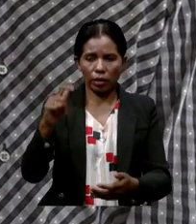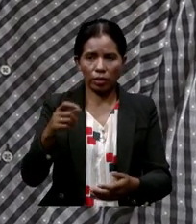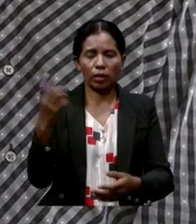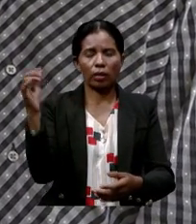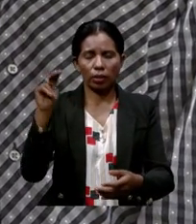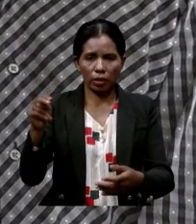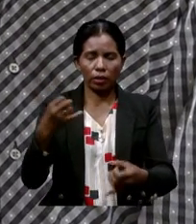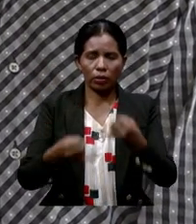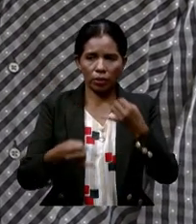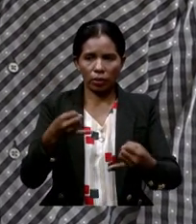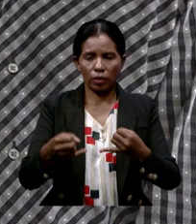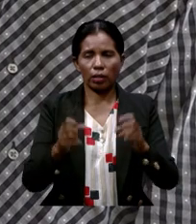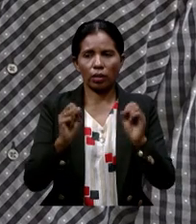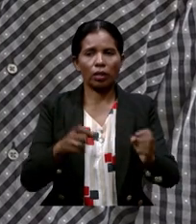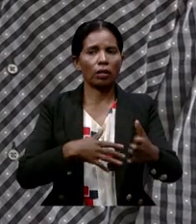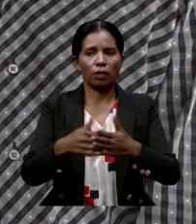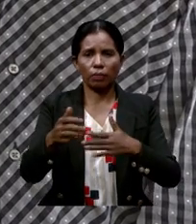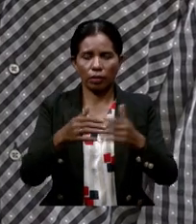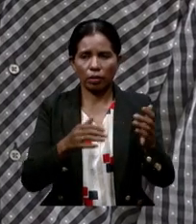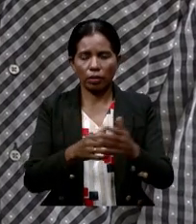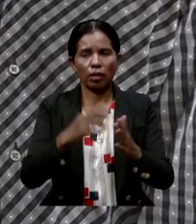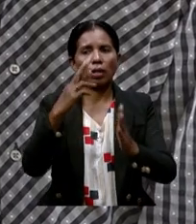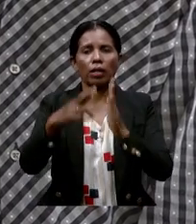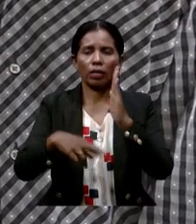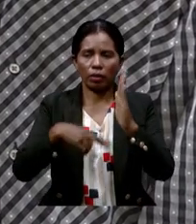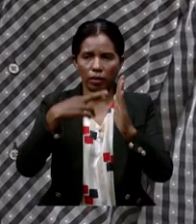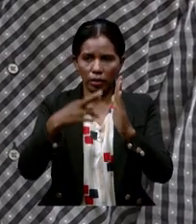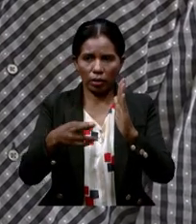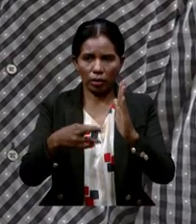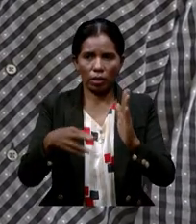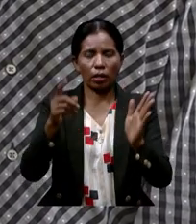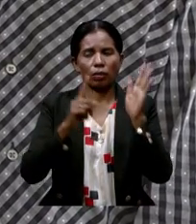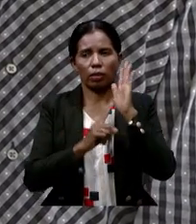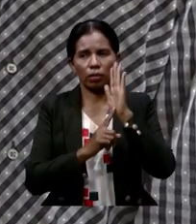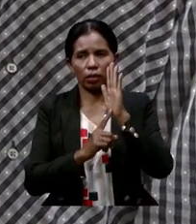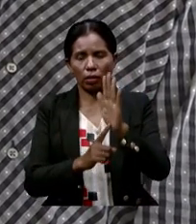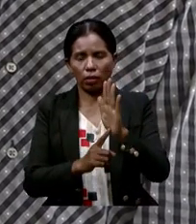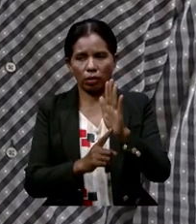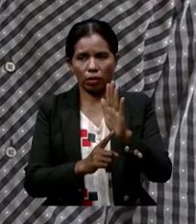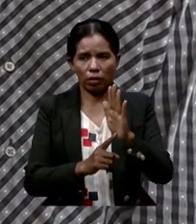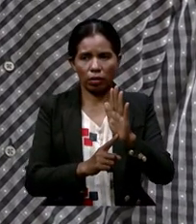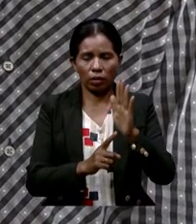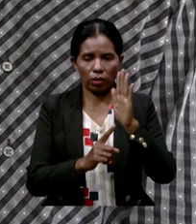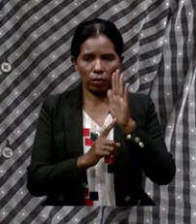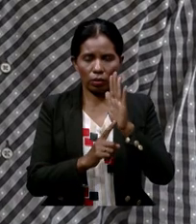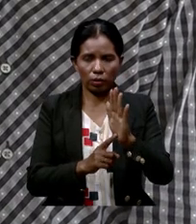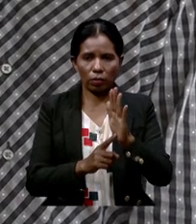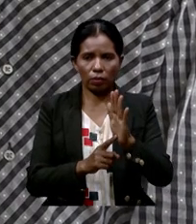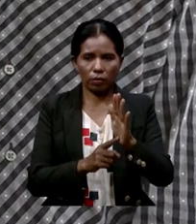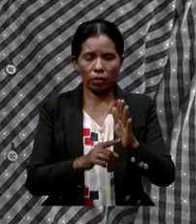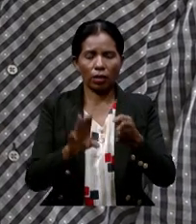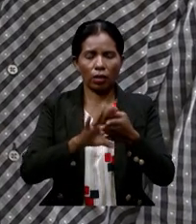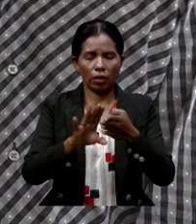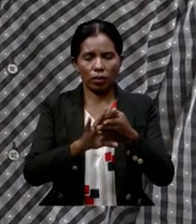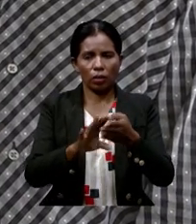estudo análise tamba conforme regra a tu pública no posa eva de espaço com ruma